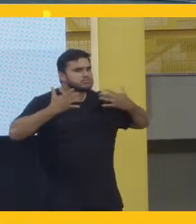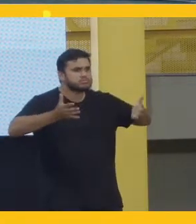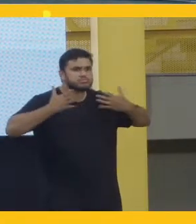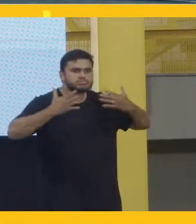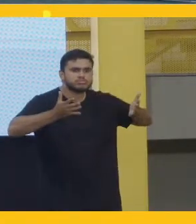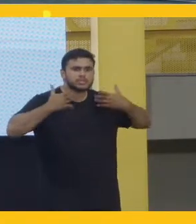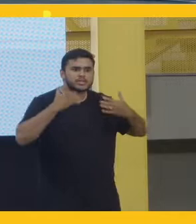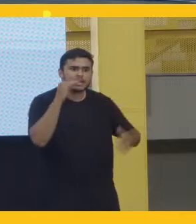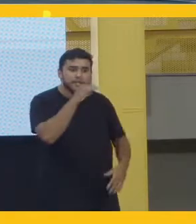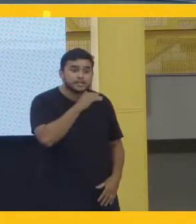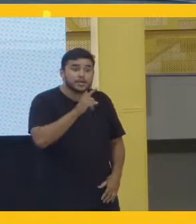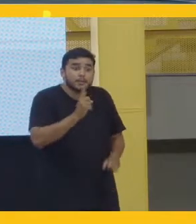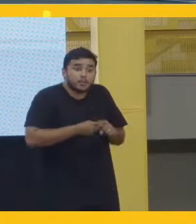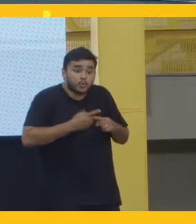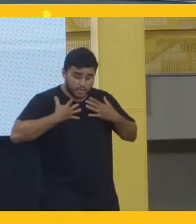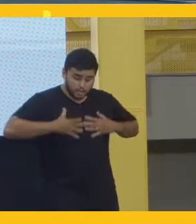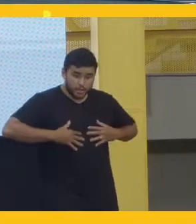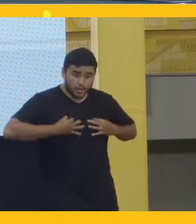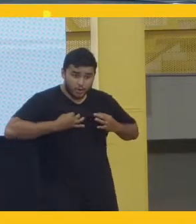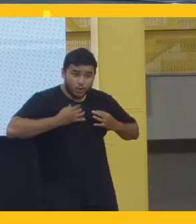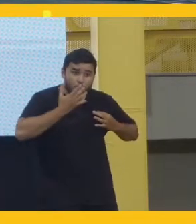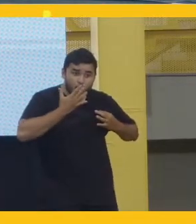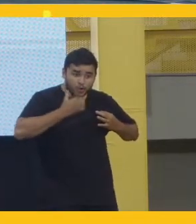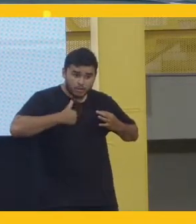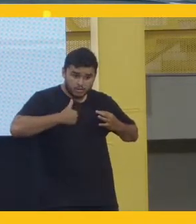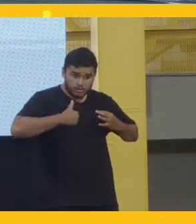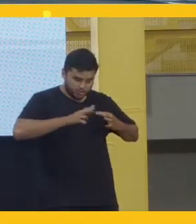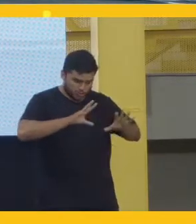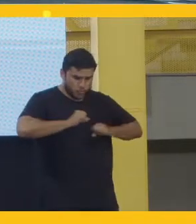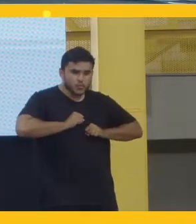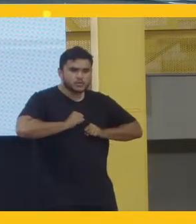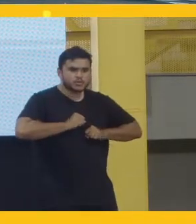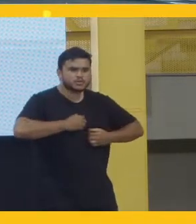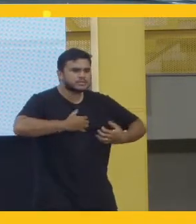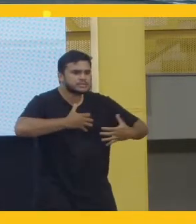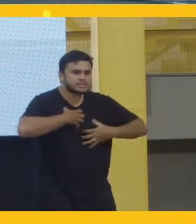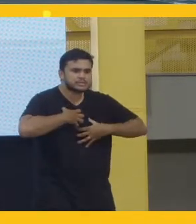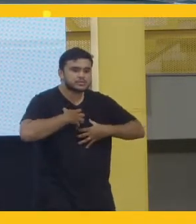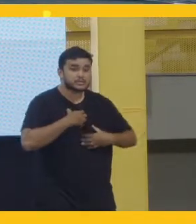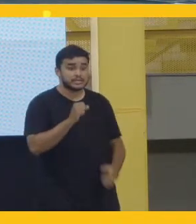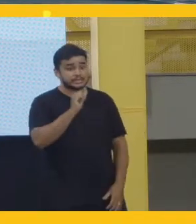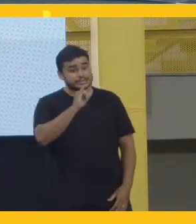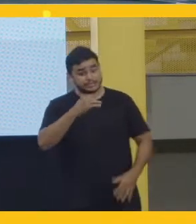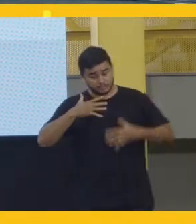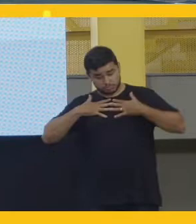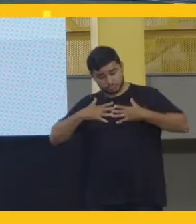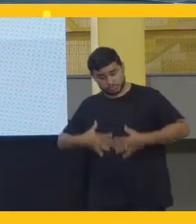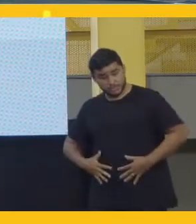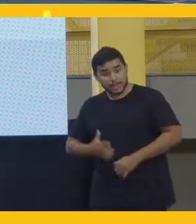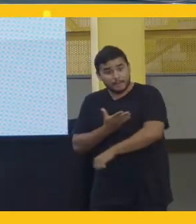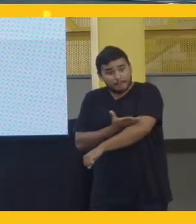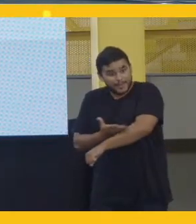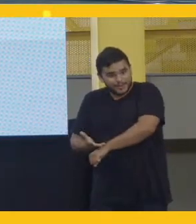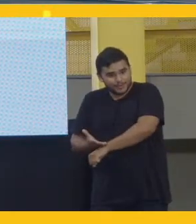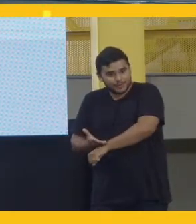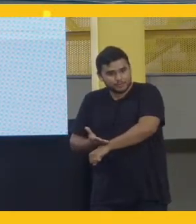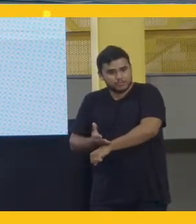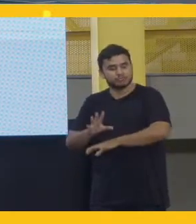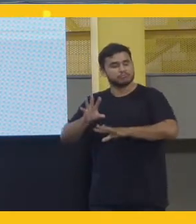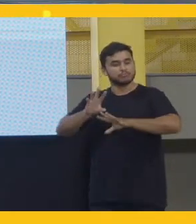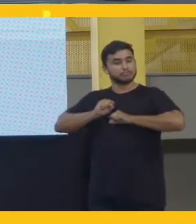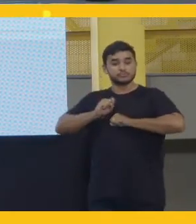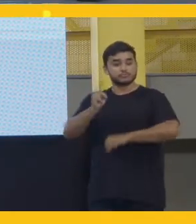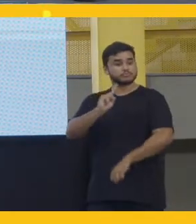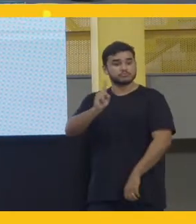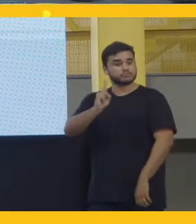verde, green, azul, blue. Vamos aprender essas? Já decoraram?